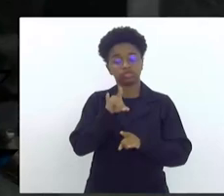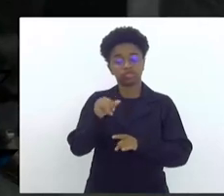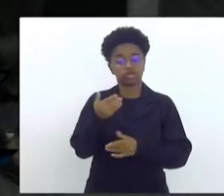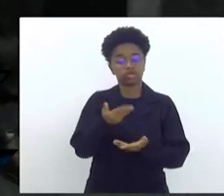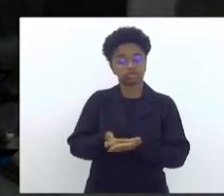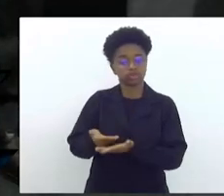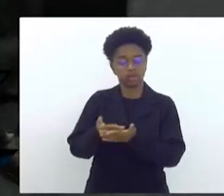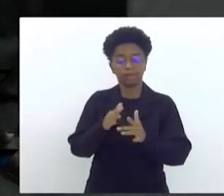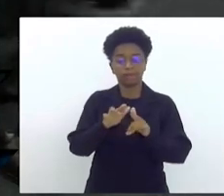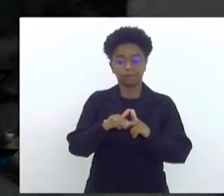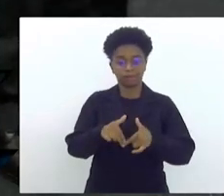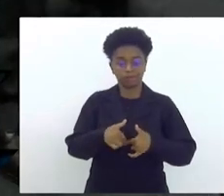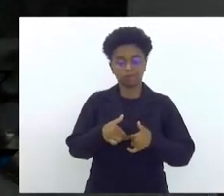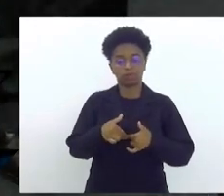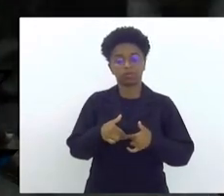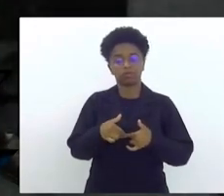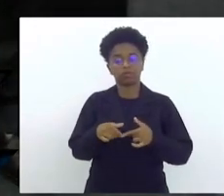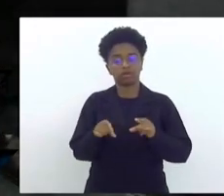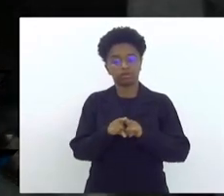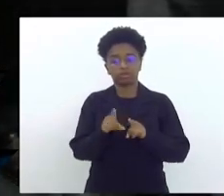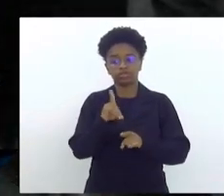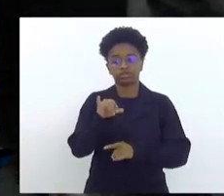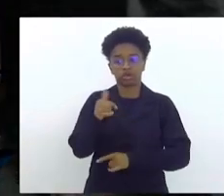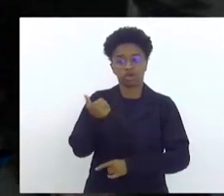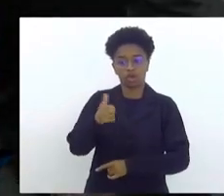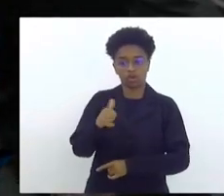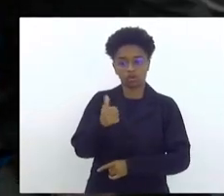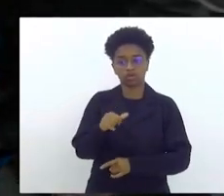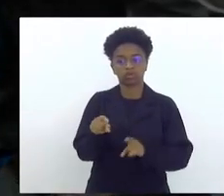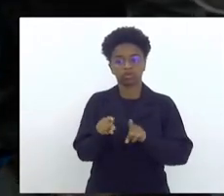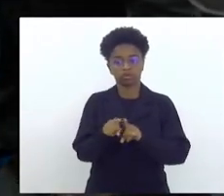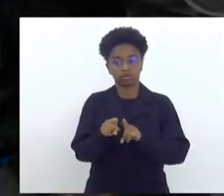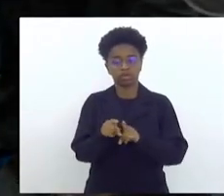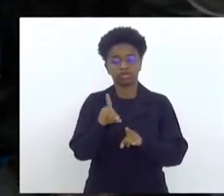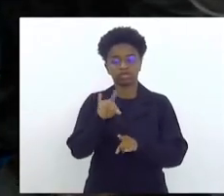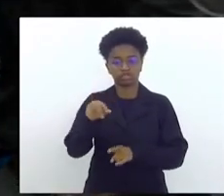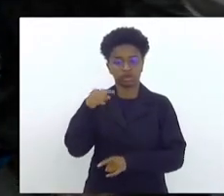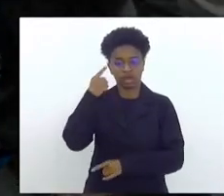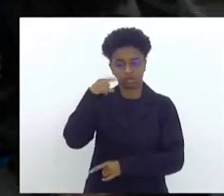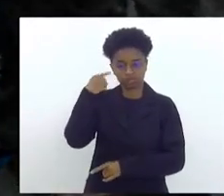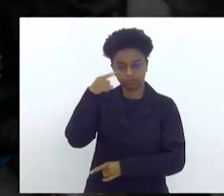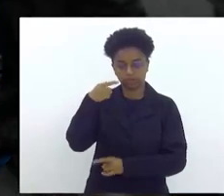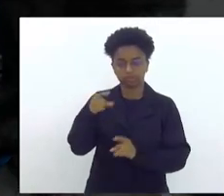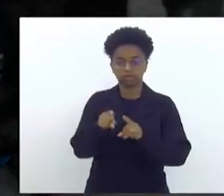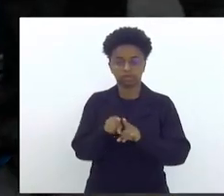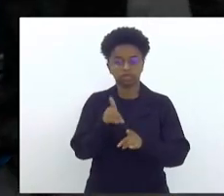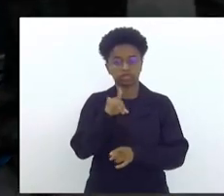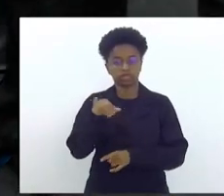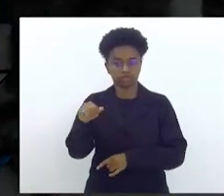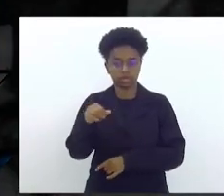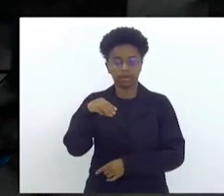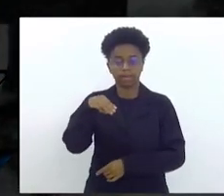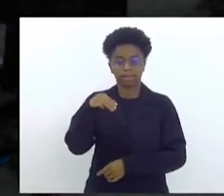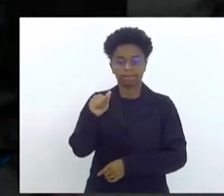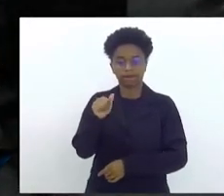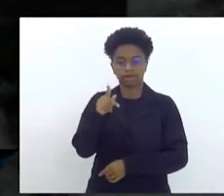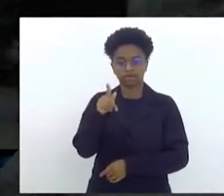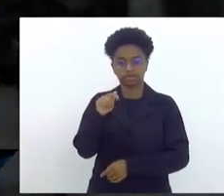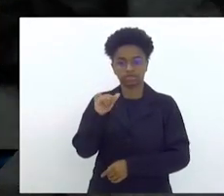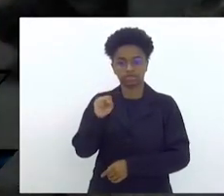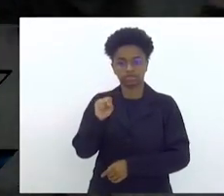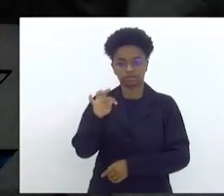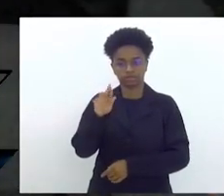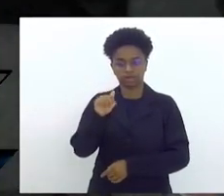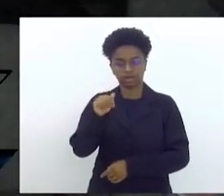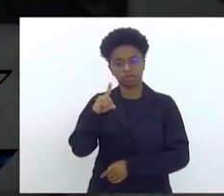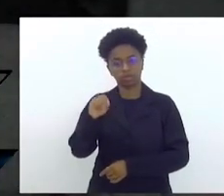mesmo motivo do porque o dia 11 também é o dia do advogado e o dia do magistrado pois no